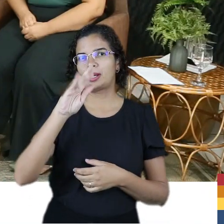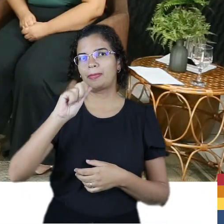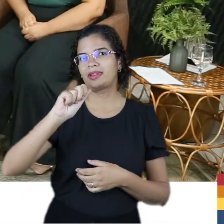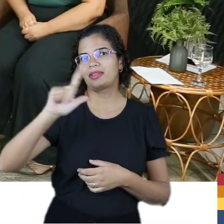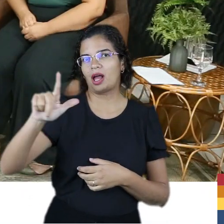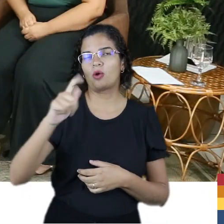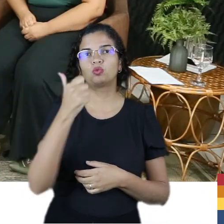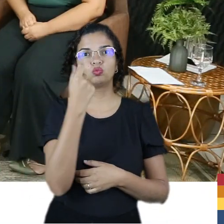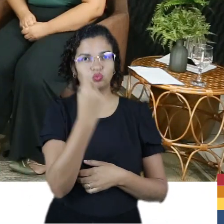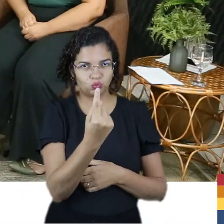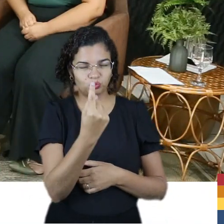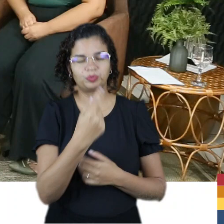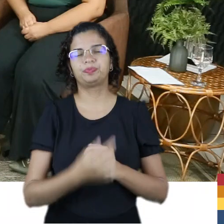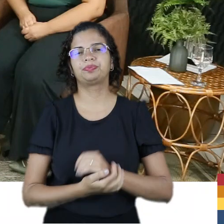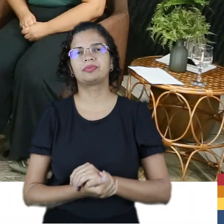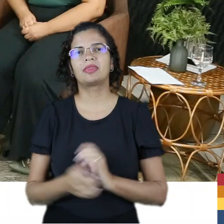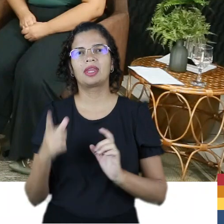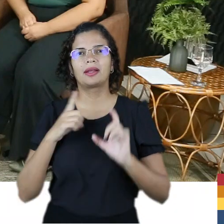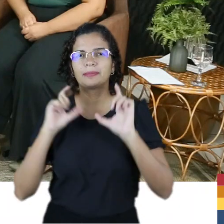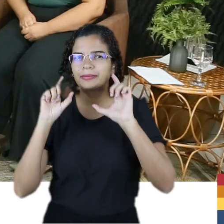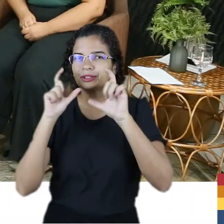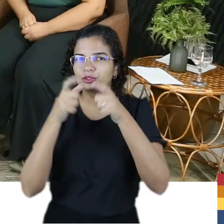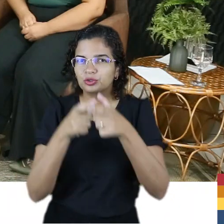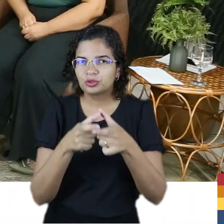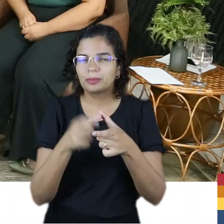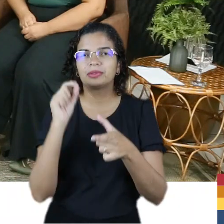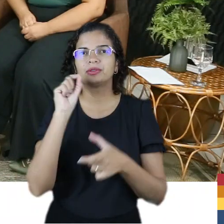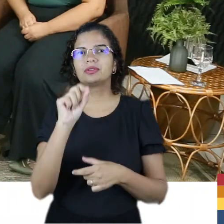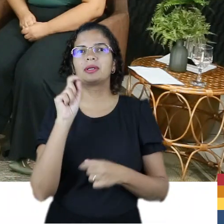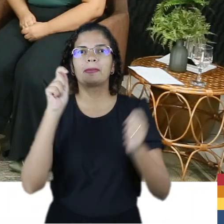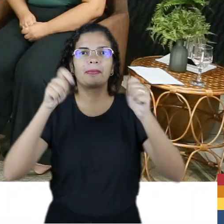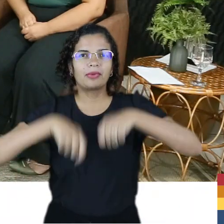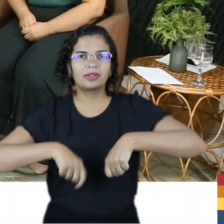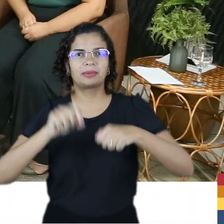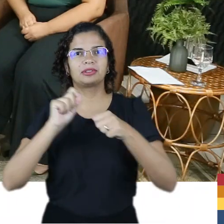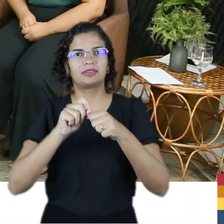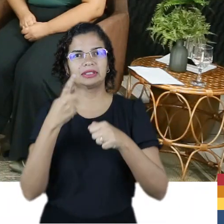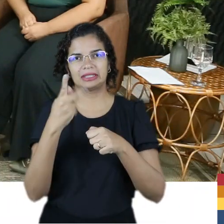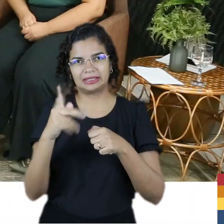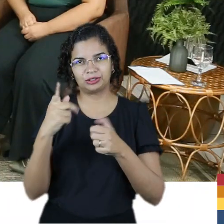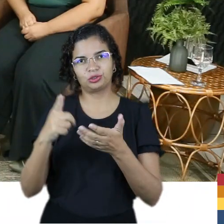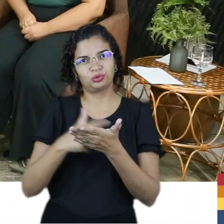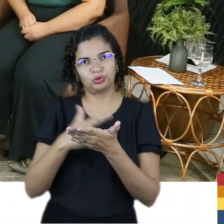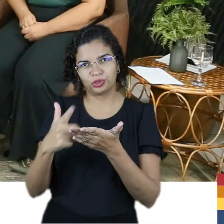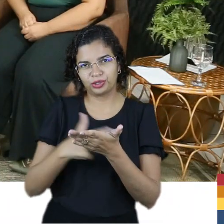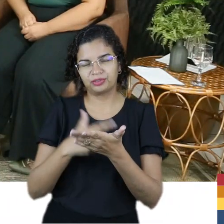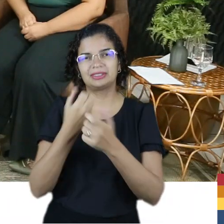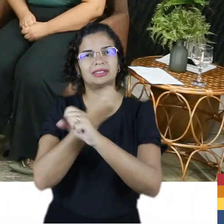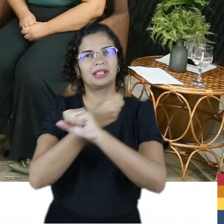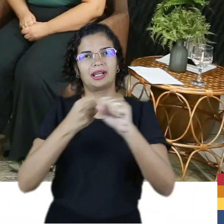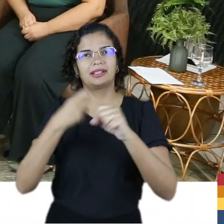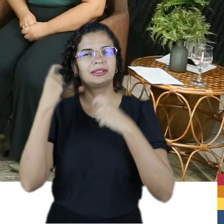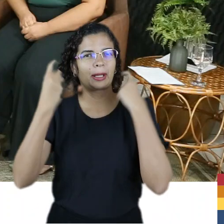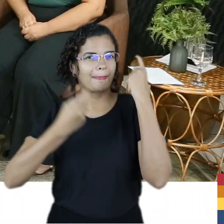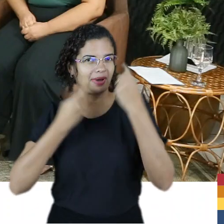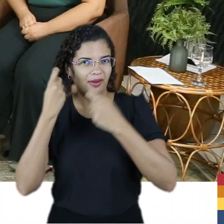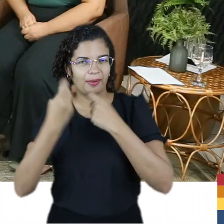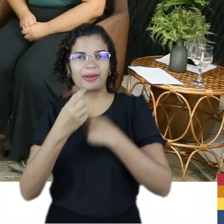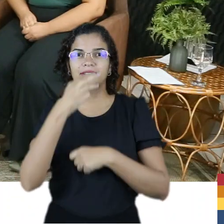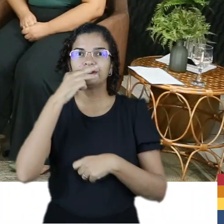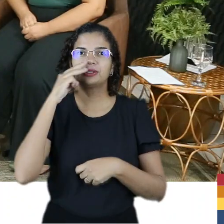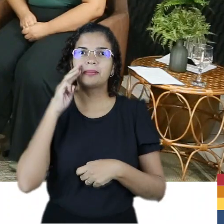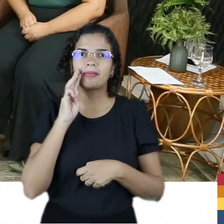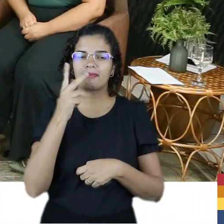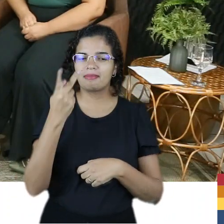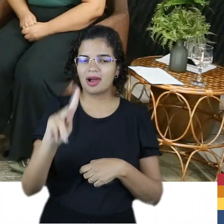educação mais abrangente nas obras dele por exemplo o manifesto comunista nas instruções